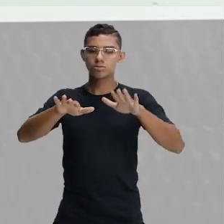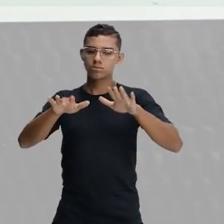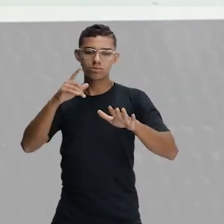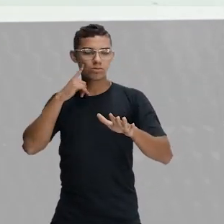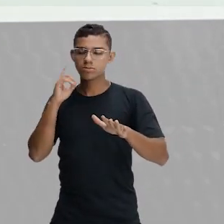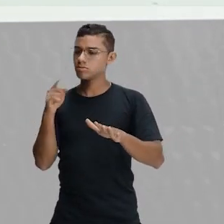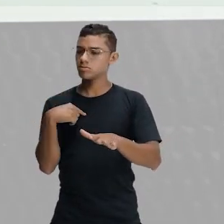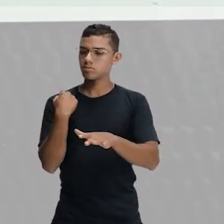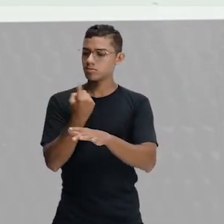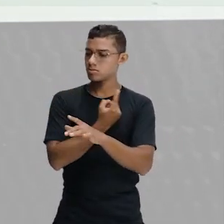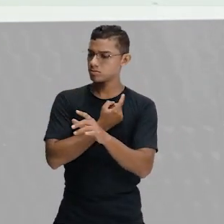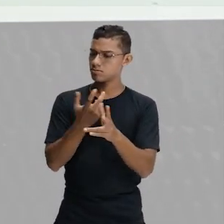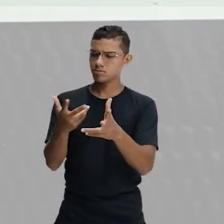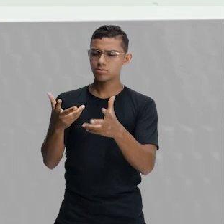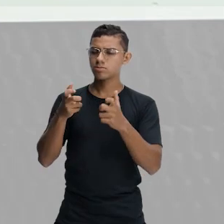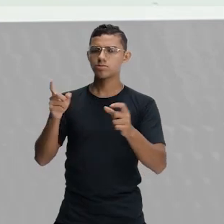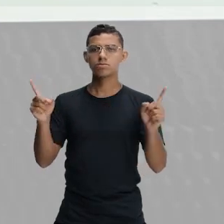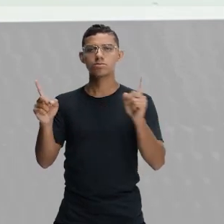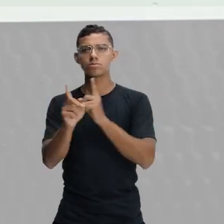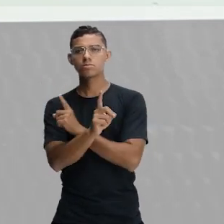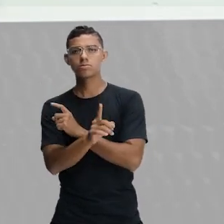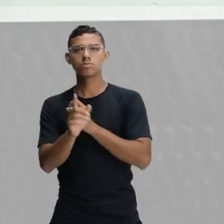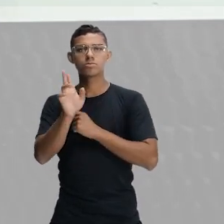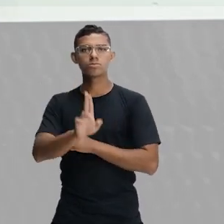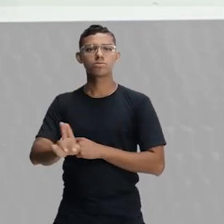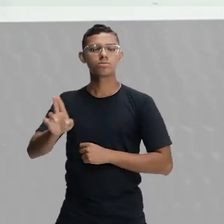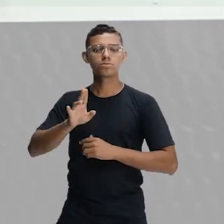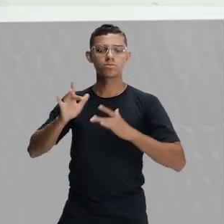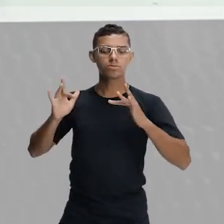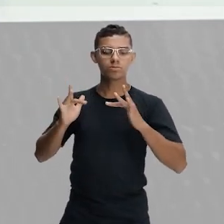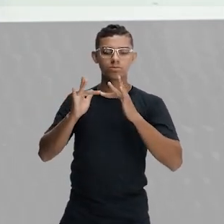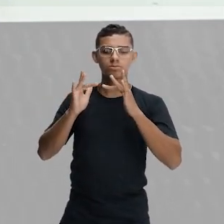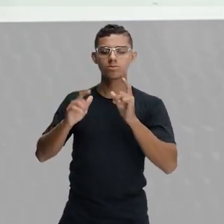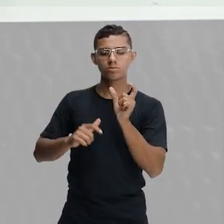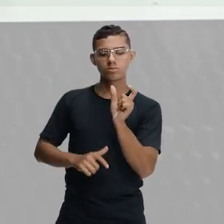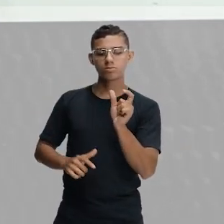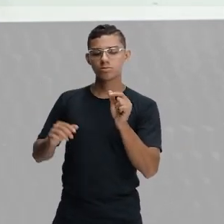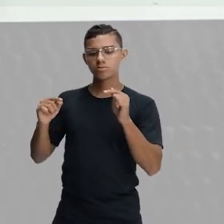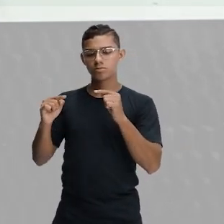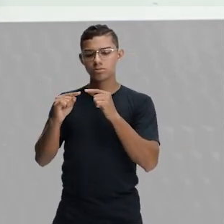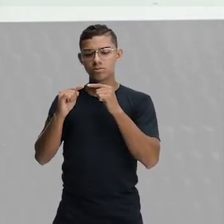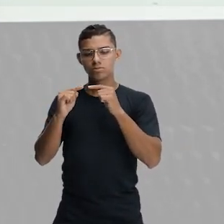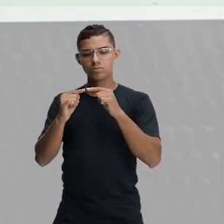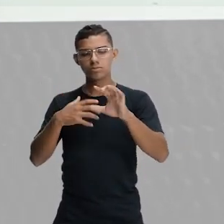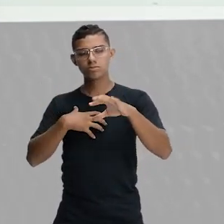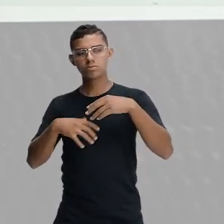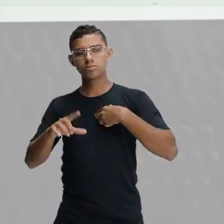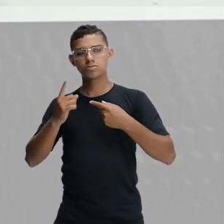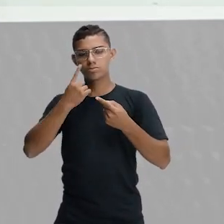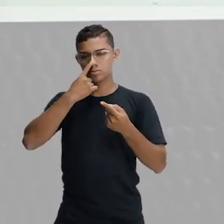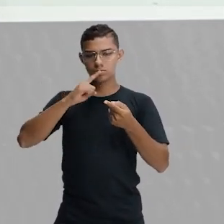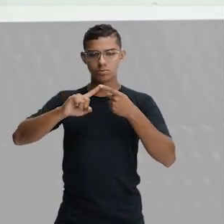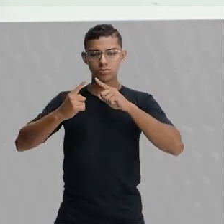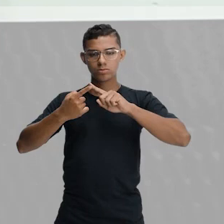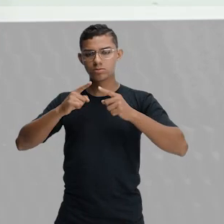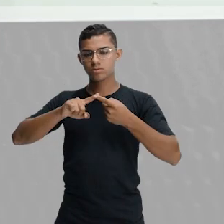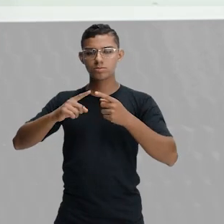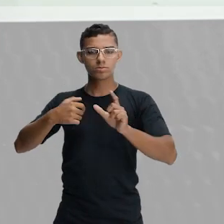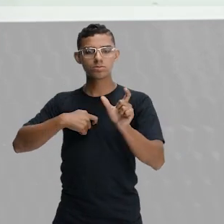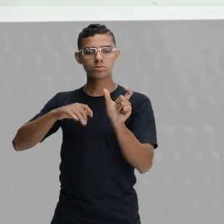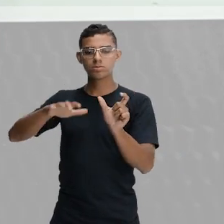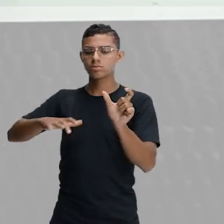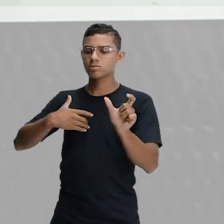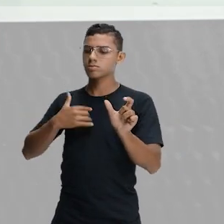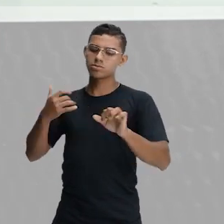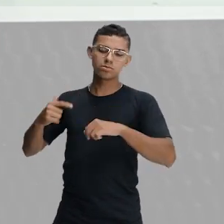não perceba isso apenas com um toque. Porque pode ser que esse corpo ele não lhe emita, né, essas